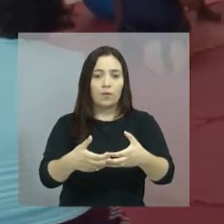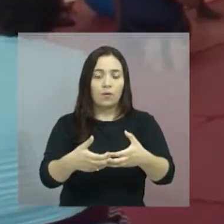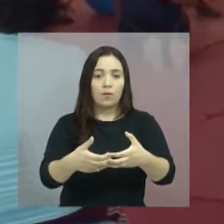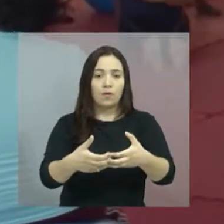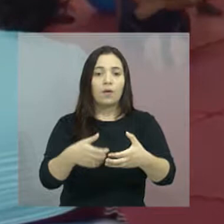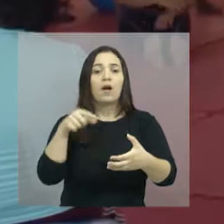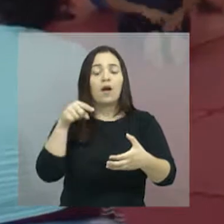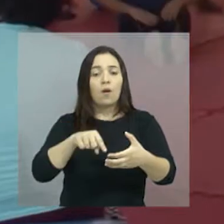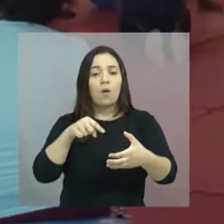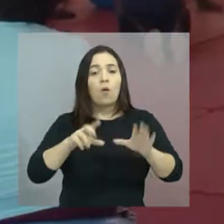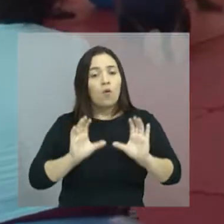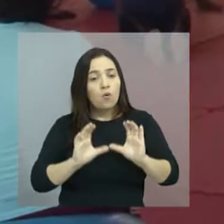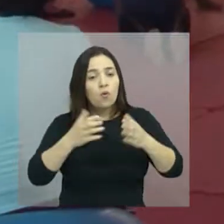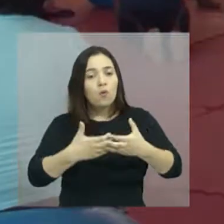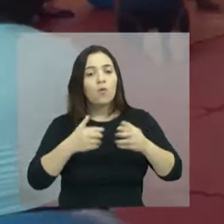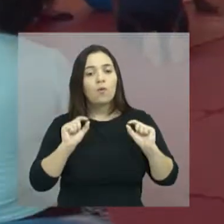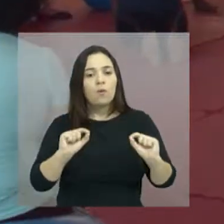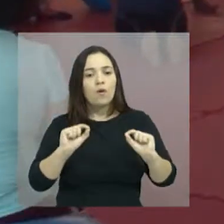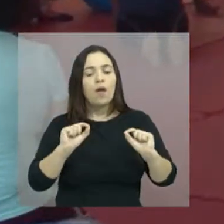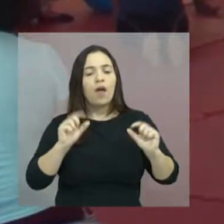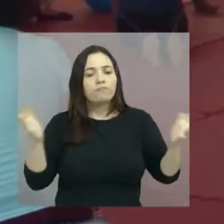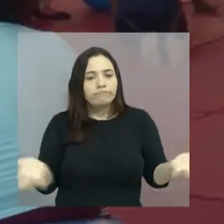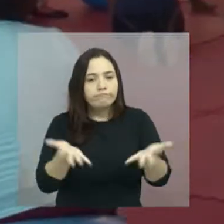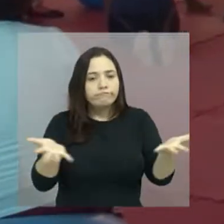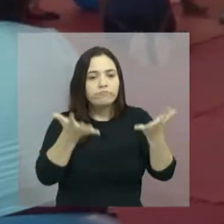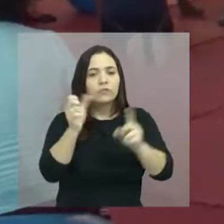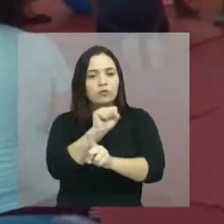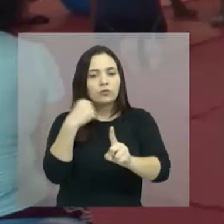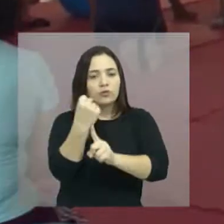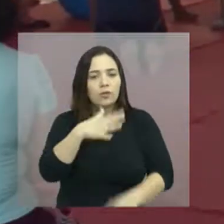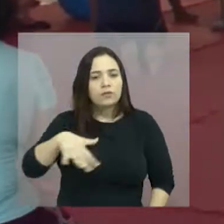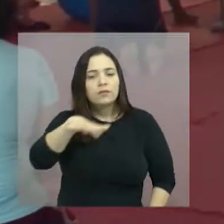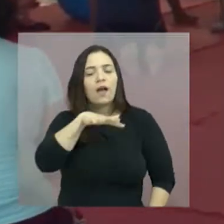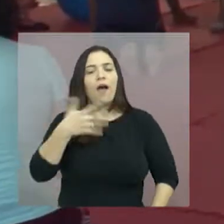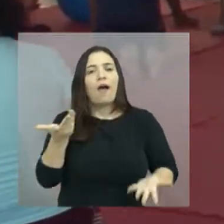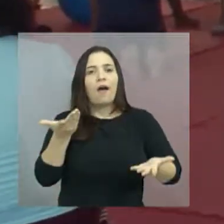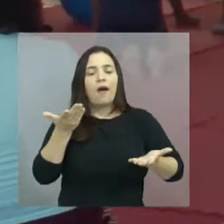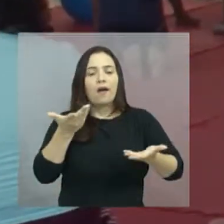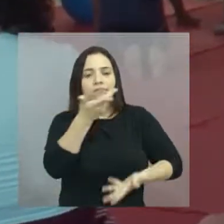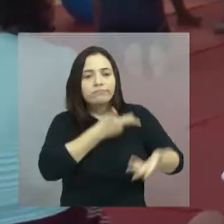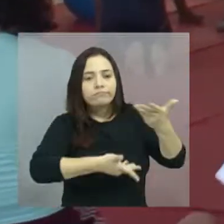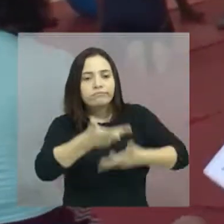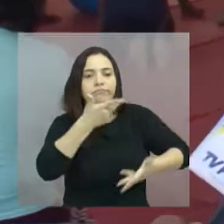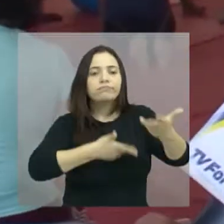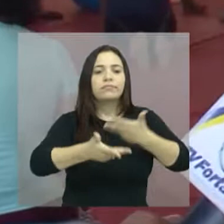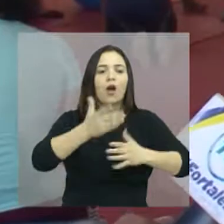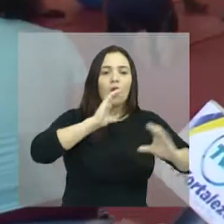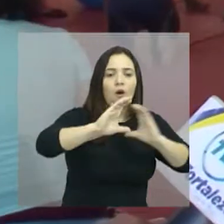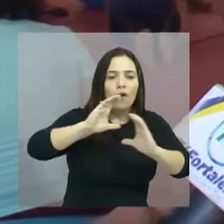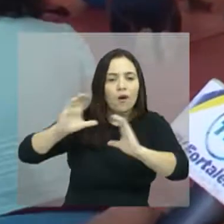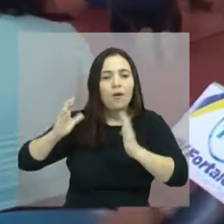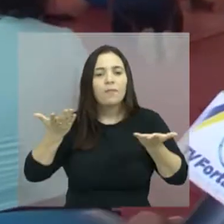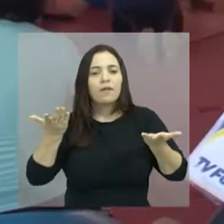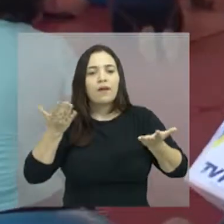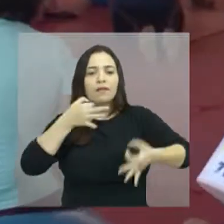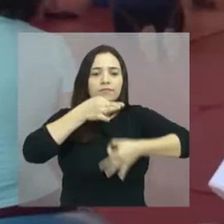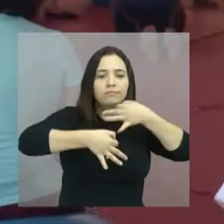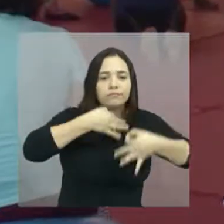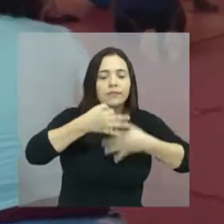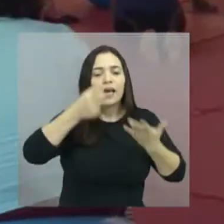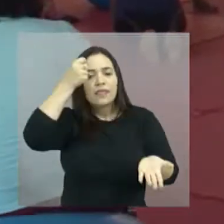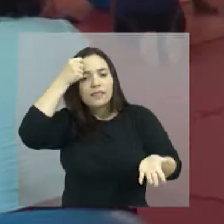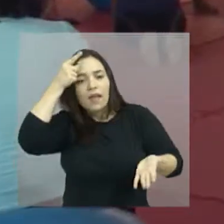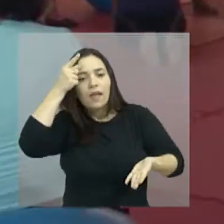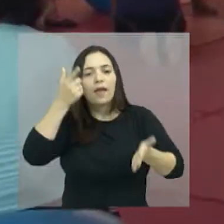trabalha também o social. Né? Eles se comunicam, eles brincam entre si, eles trocam ideias, né? Então